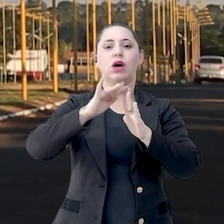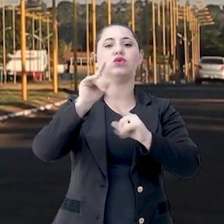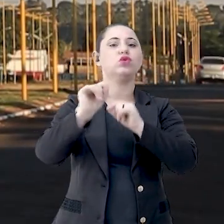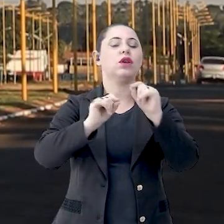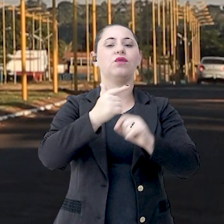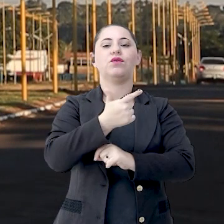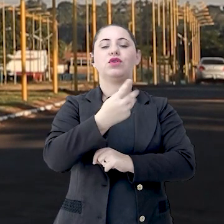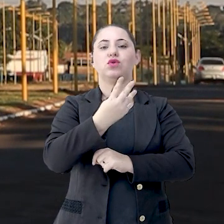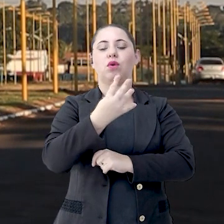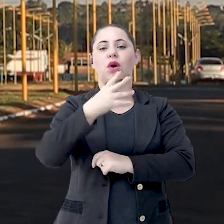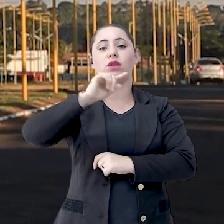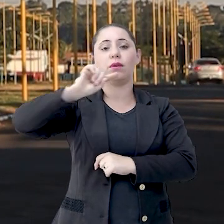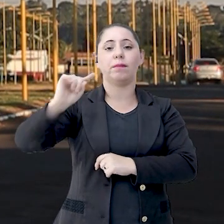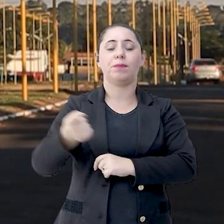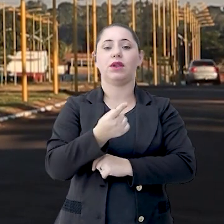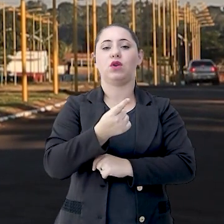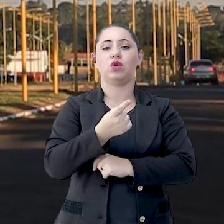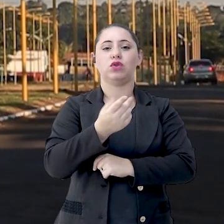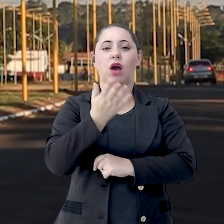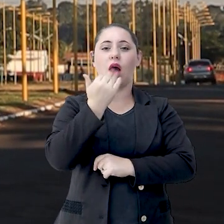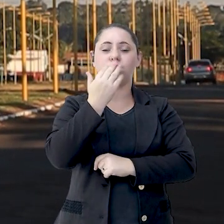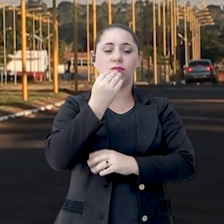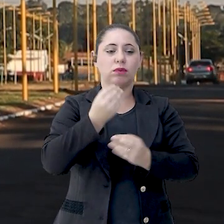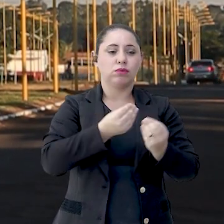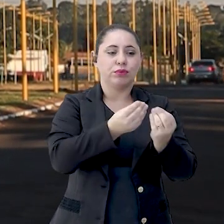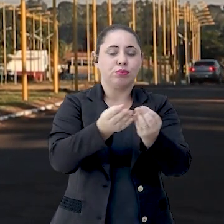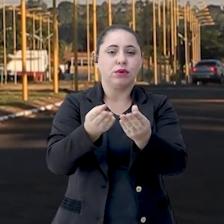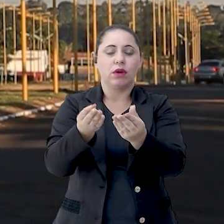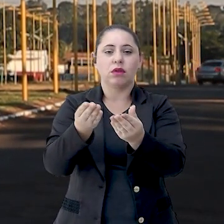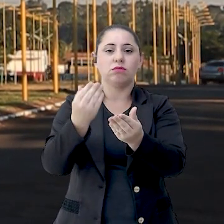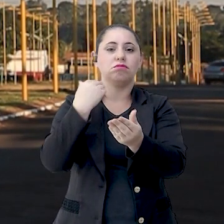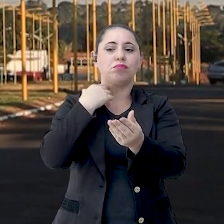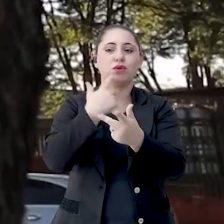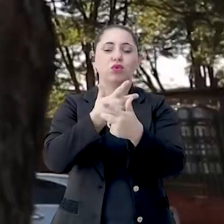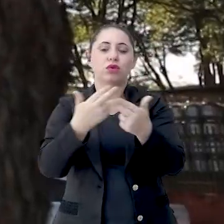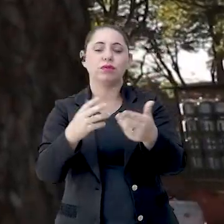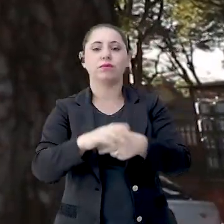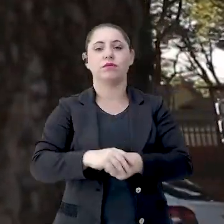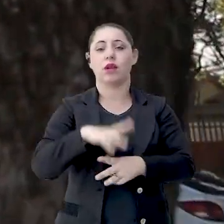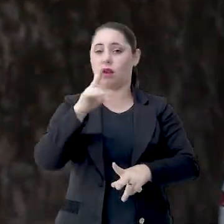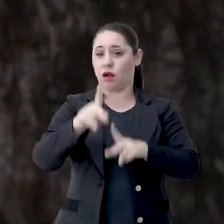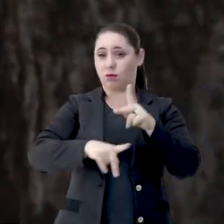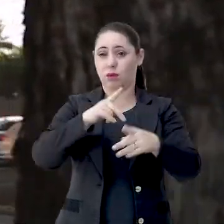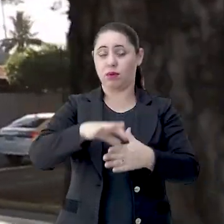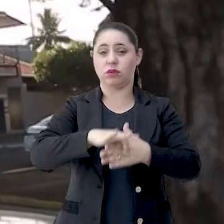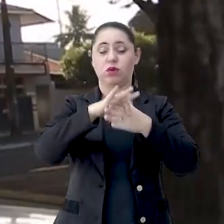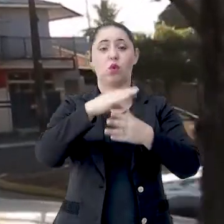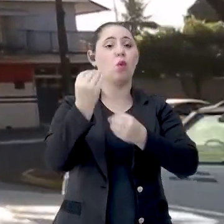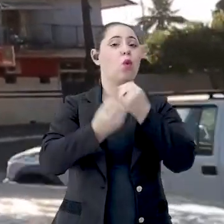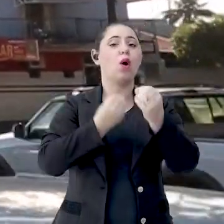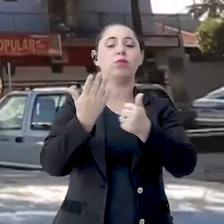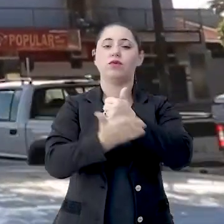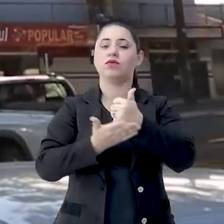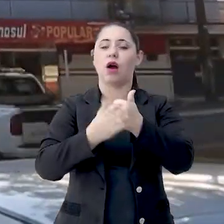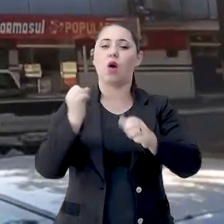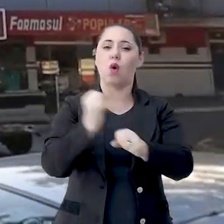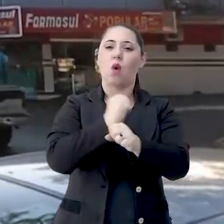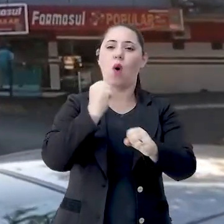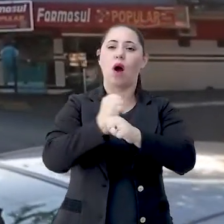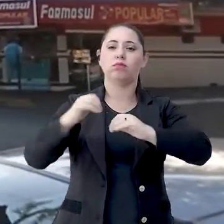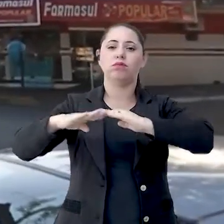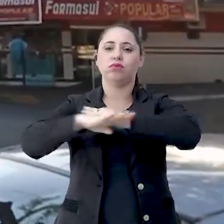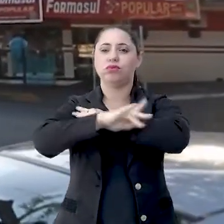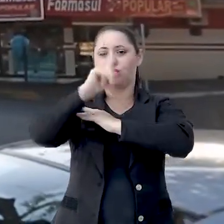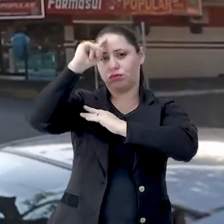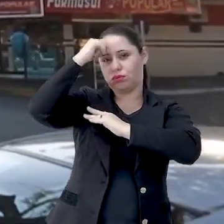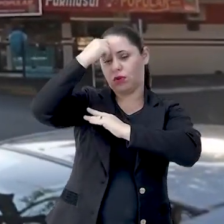prometem pôr fim aos constantes alagamentos na região. Já foram revitalizadas várias vias urbanas de Mundo Novo, entre